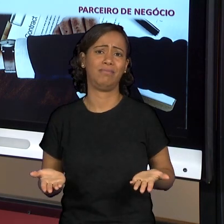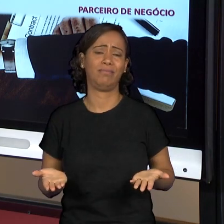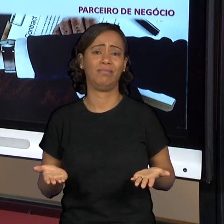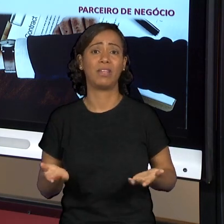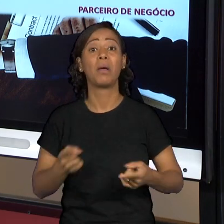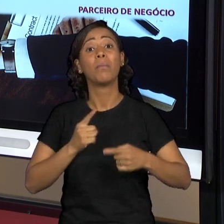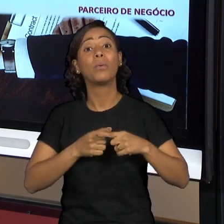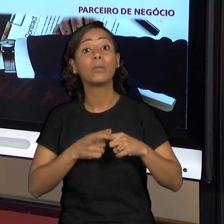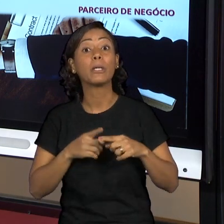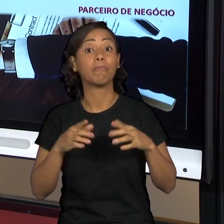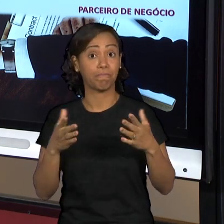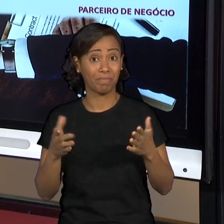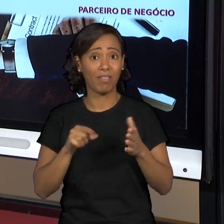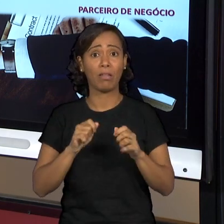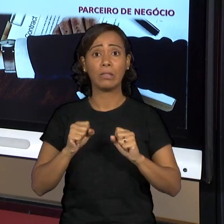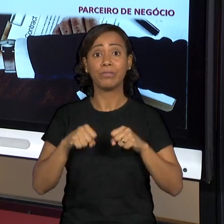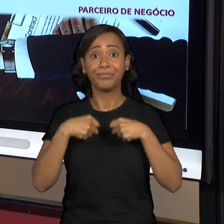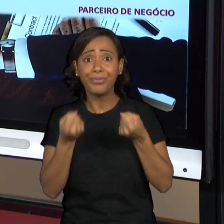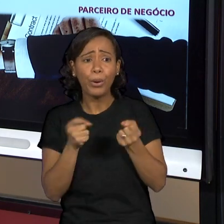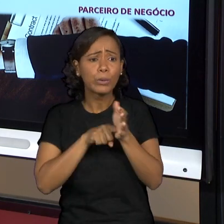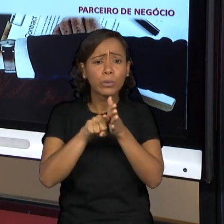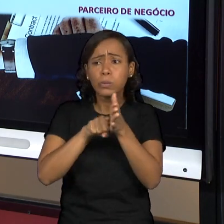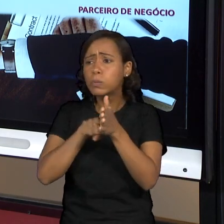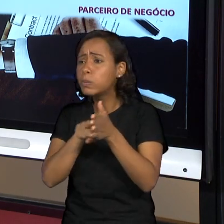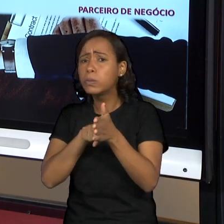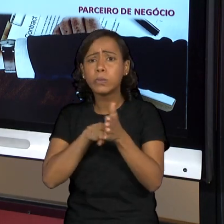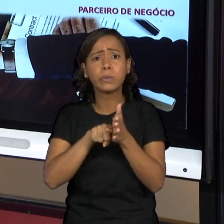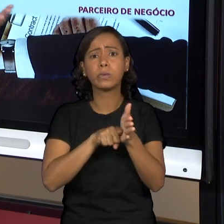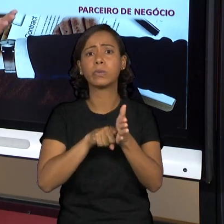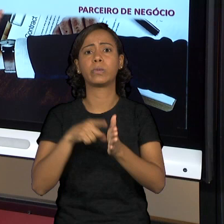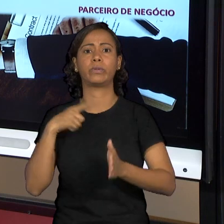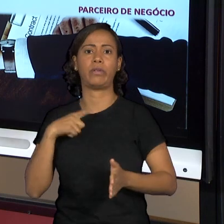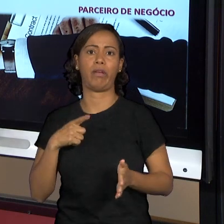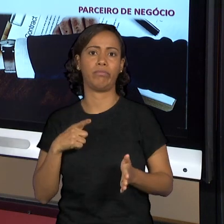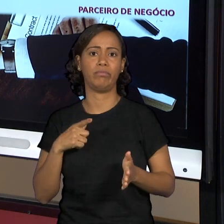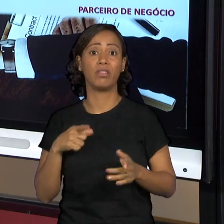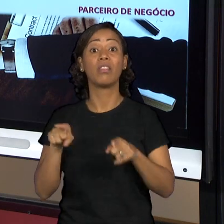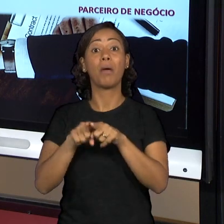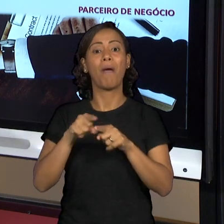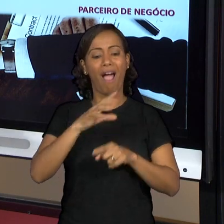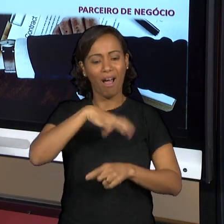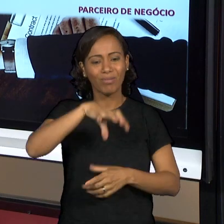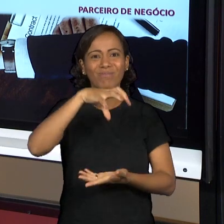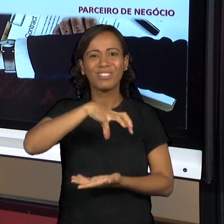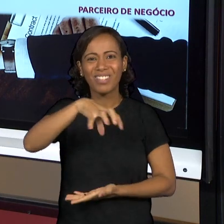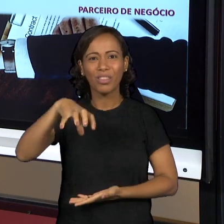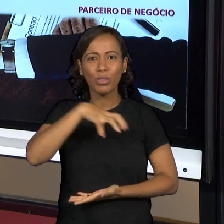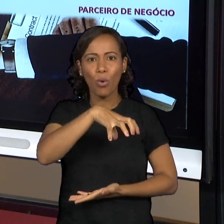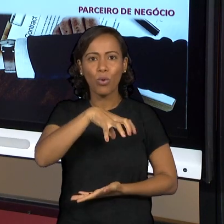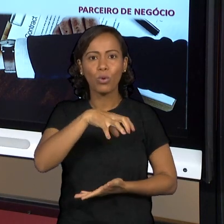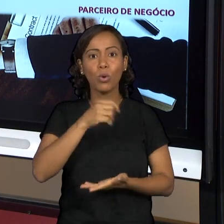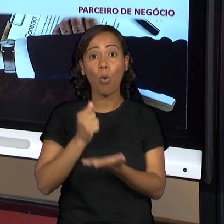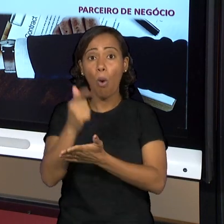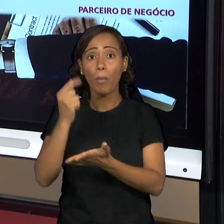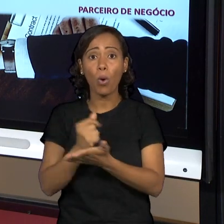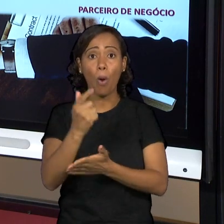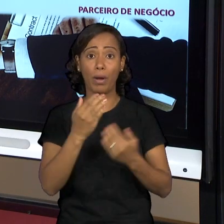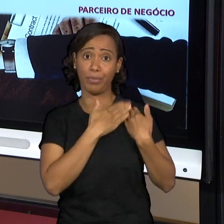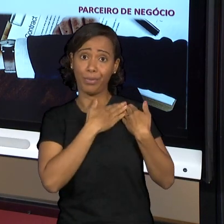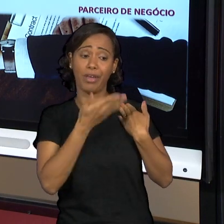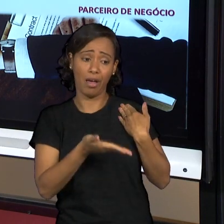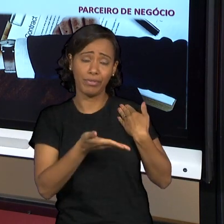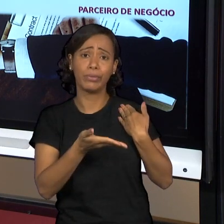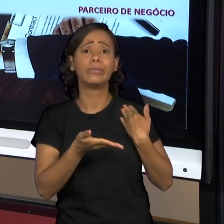vai exigir um trabalho muito maior dos negociadores, provavelmente do pessoal de compras, mas algumas empresas essa função